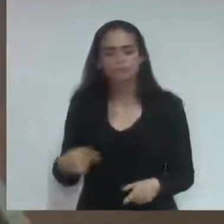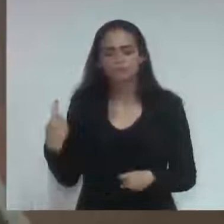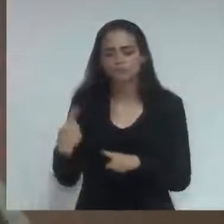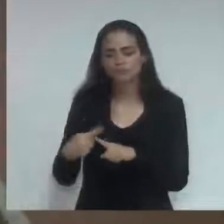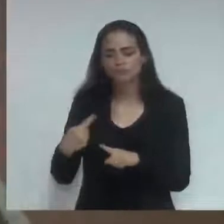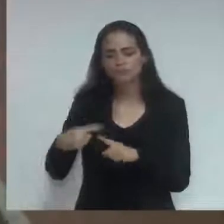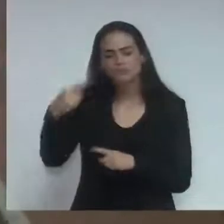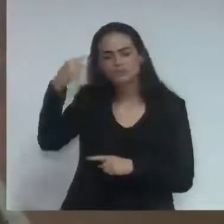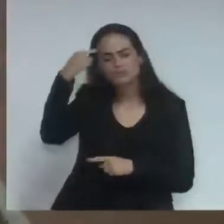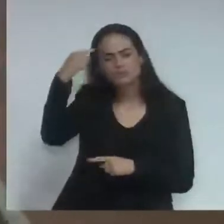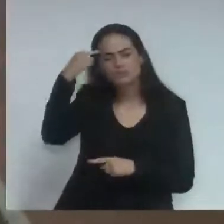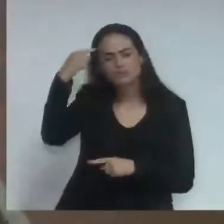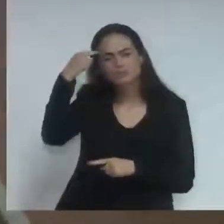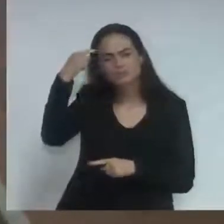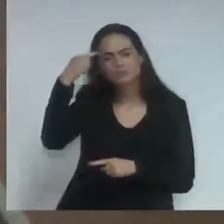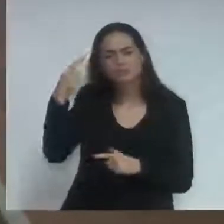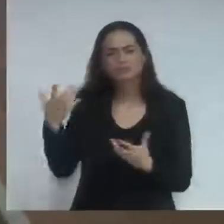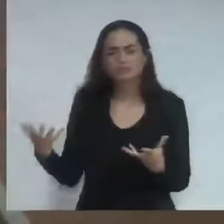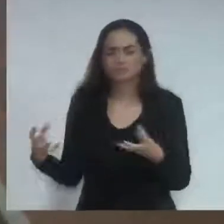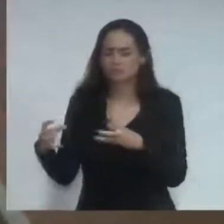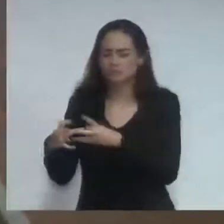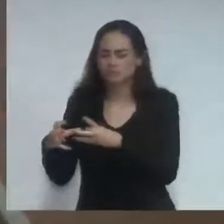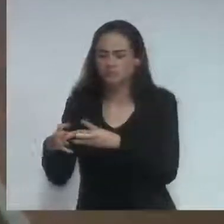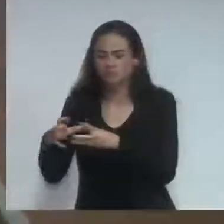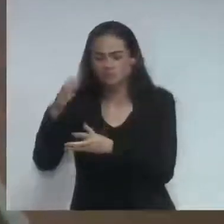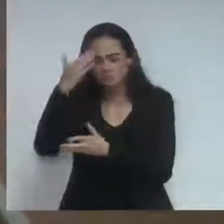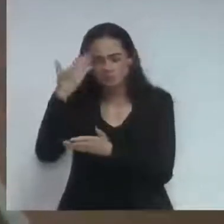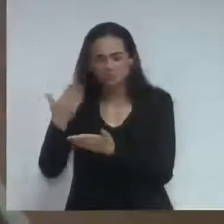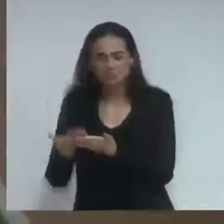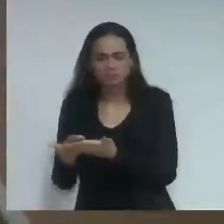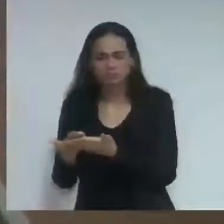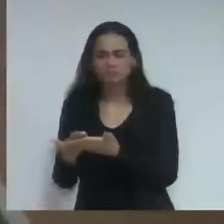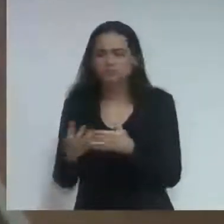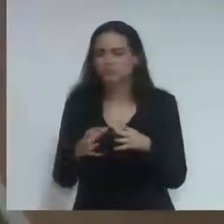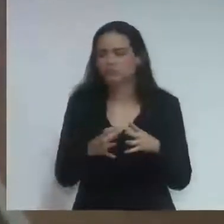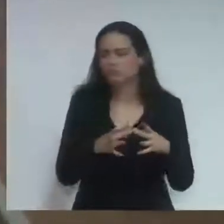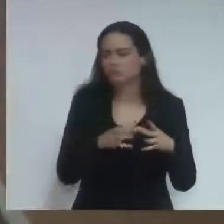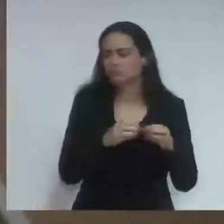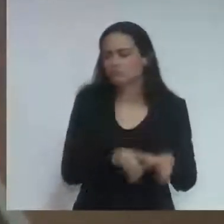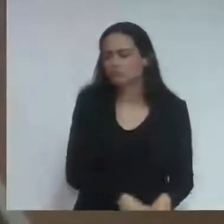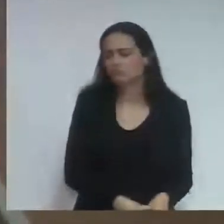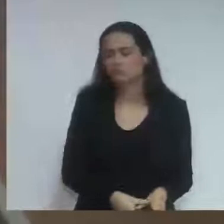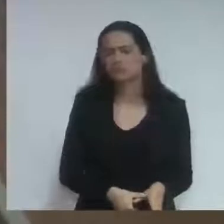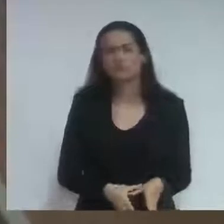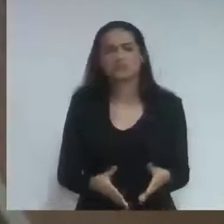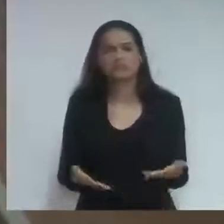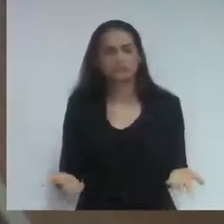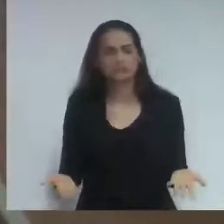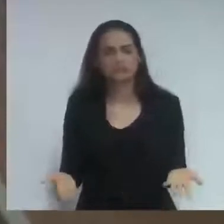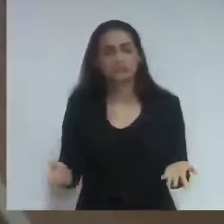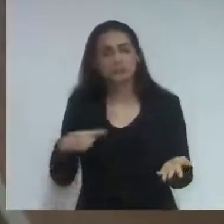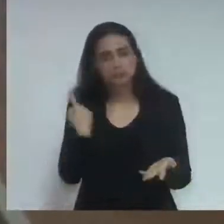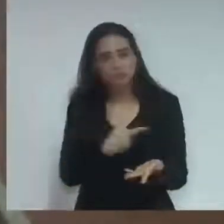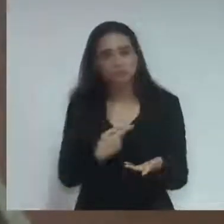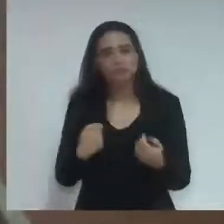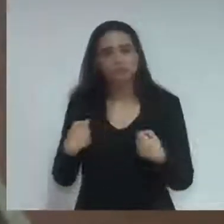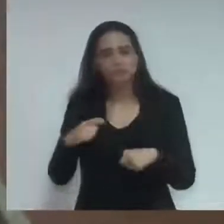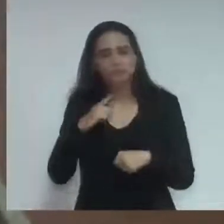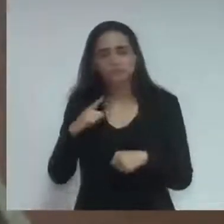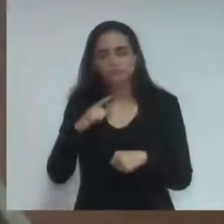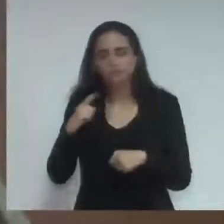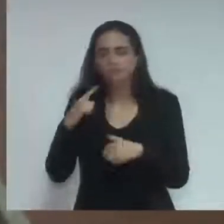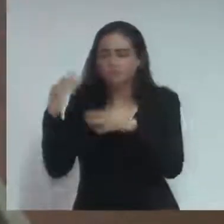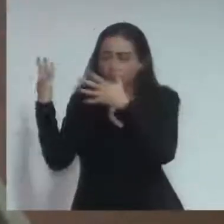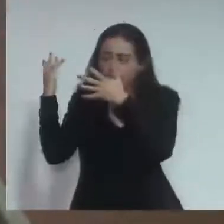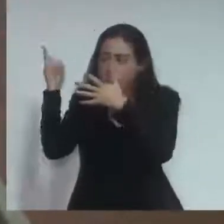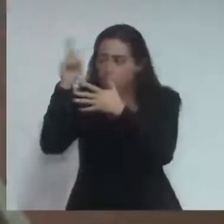ideologia ali que um grupo acreditava, né, e isso eu volto a falar, seja de um lado ou de outro. A gente tem exemplos para citar, seja